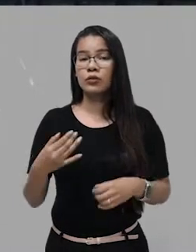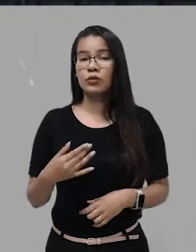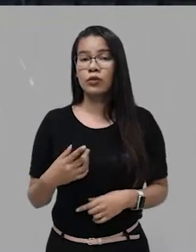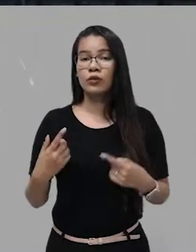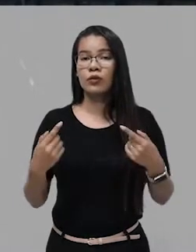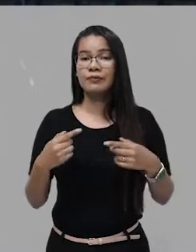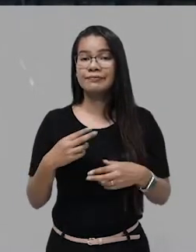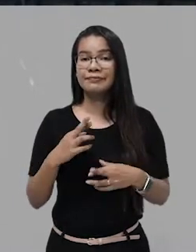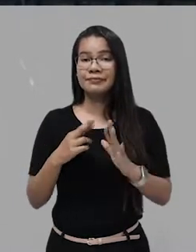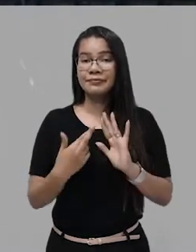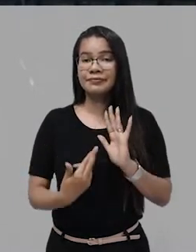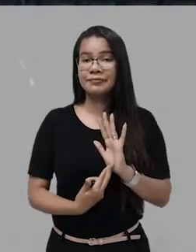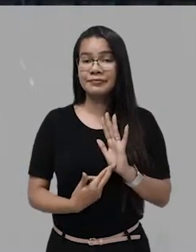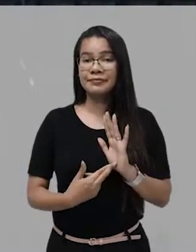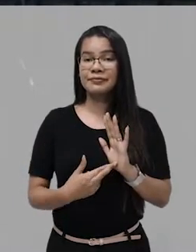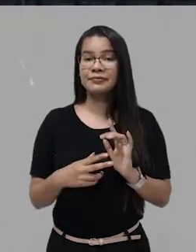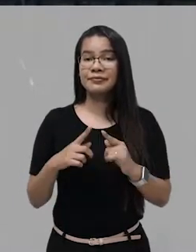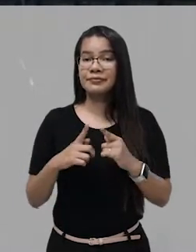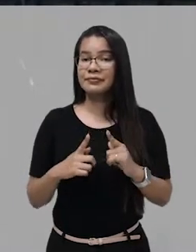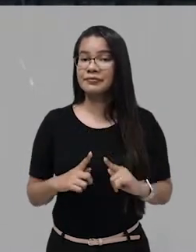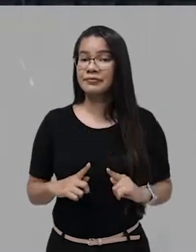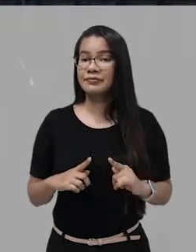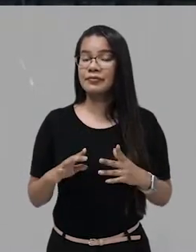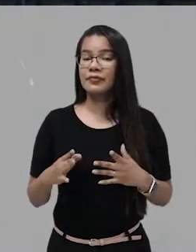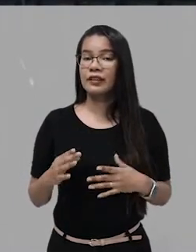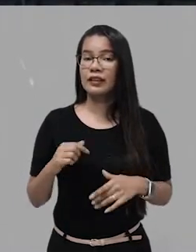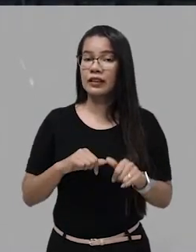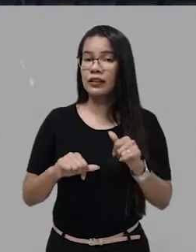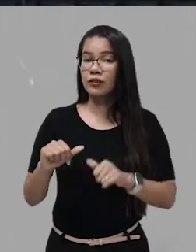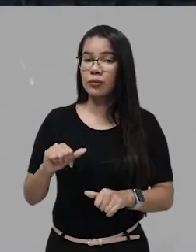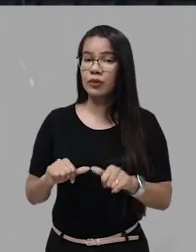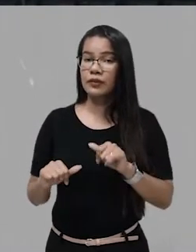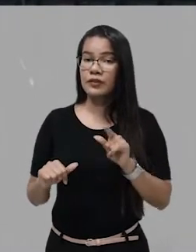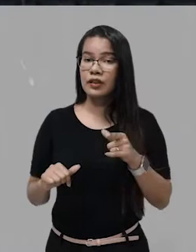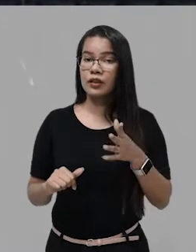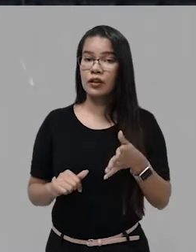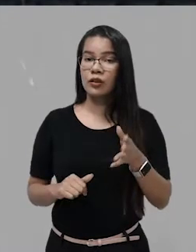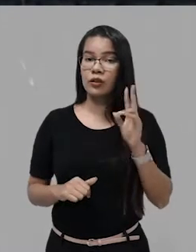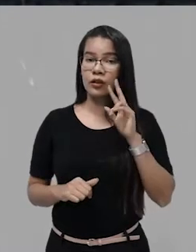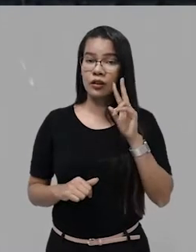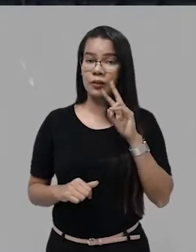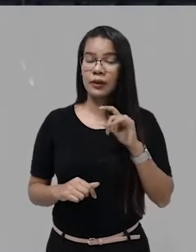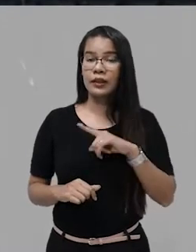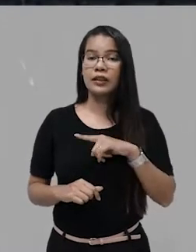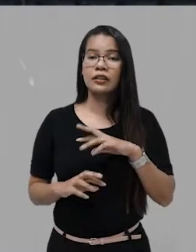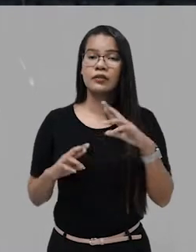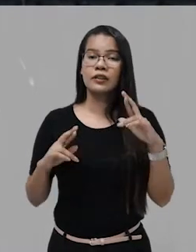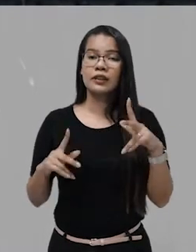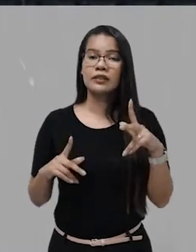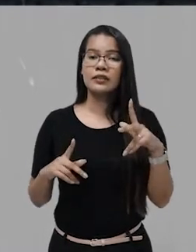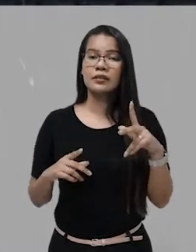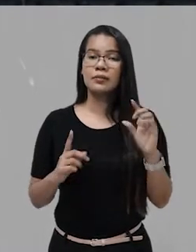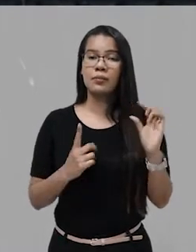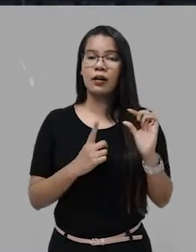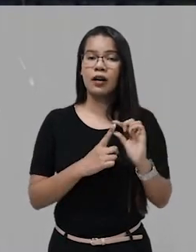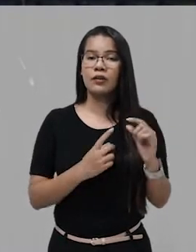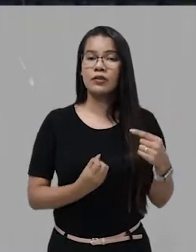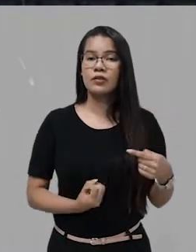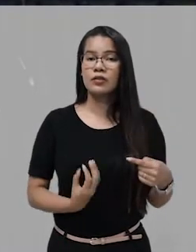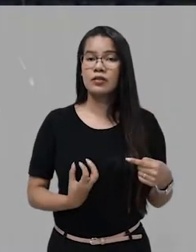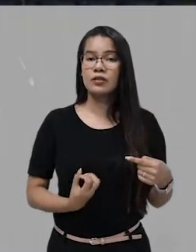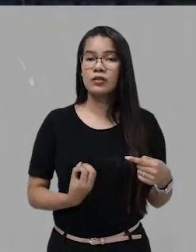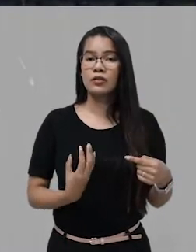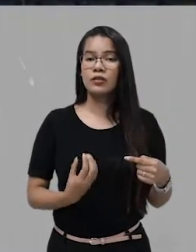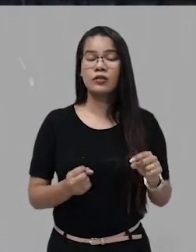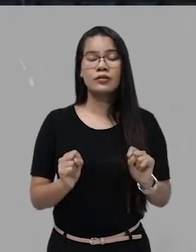ortográfico que sofreram alterações. Vocês conseguem lembrar qual é essa regra? Tem a diferenciação entre as palavras que estão no singular e as palavras